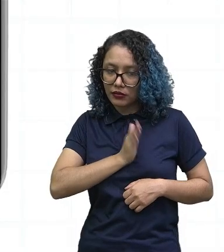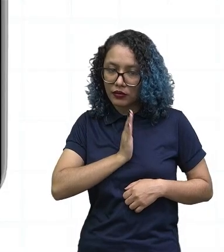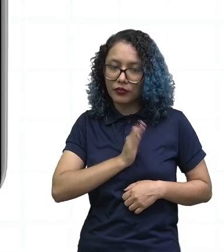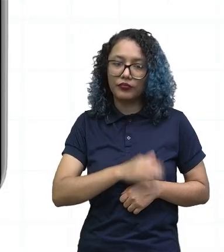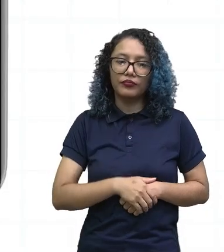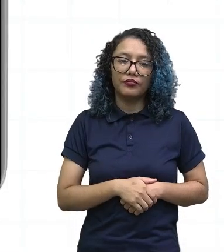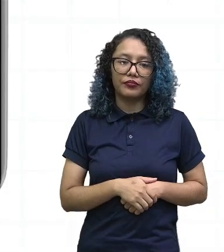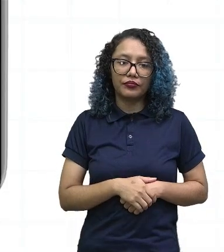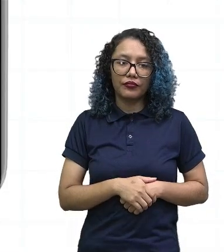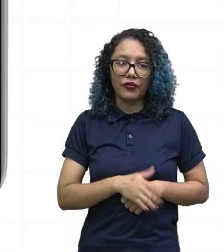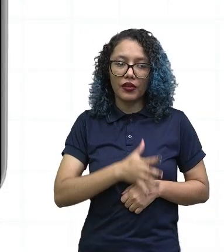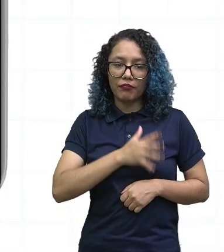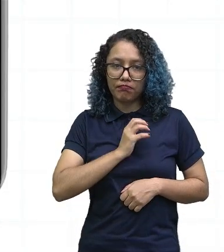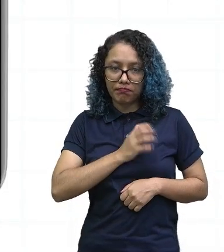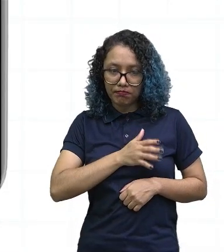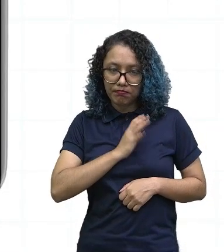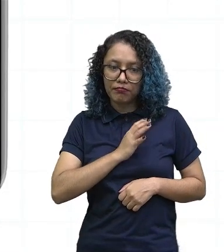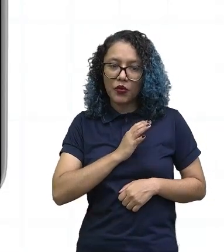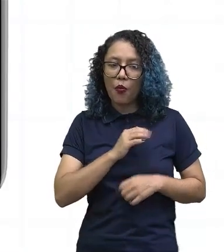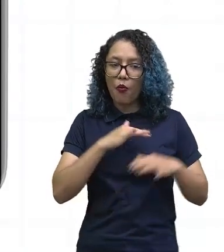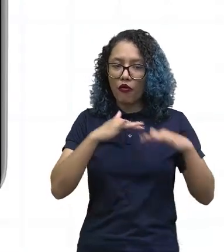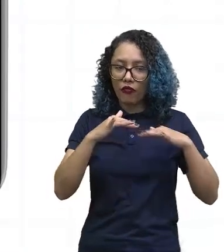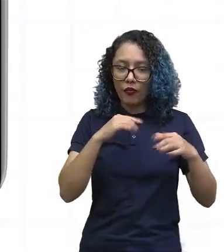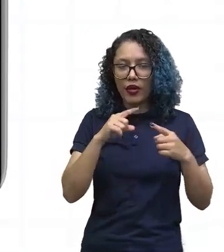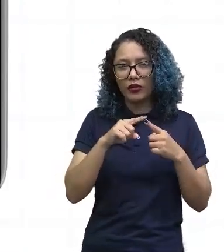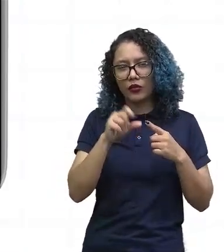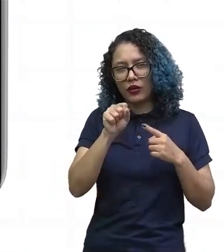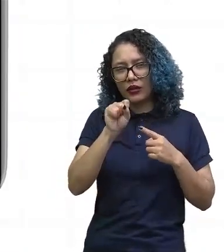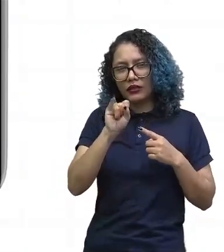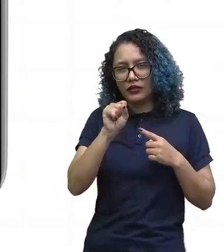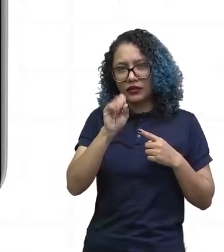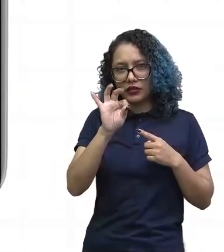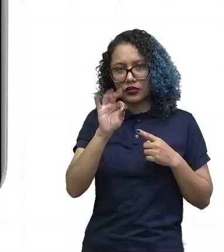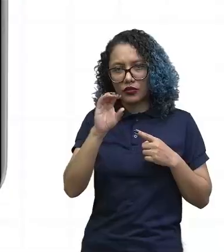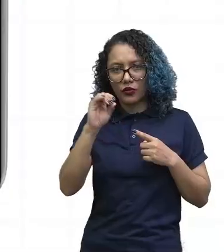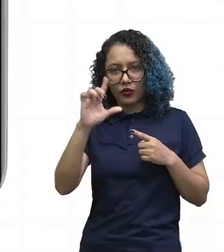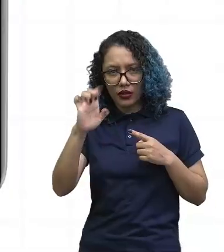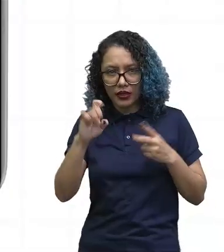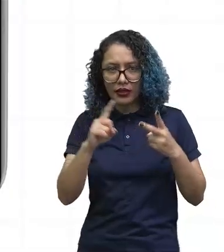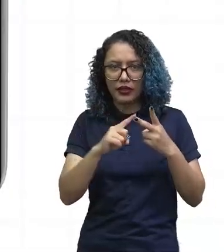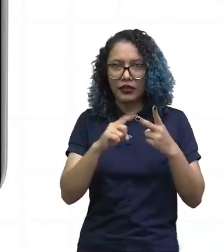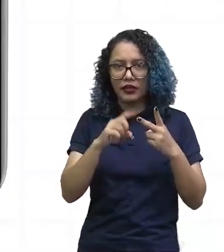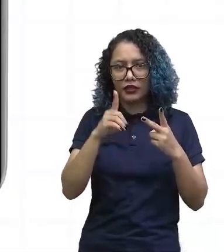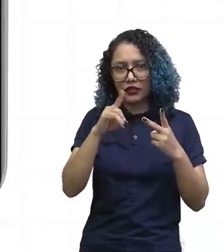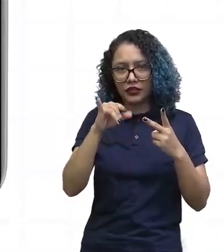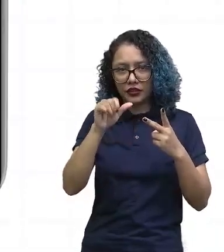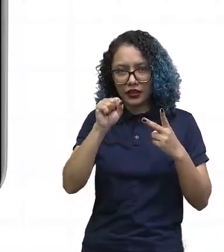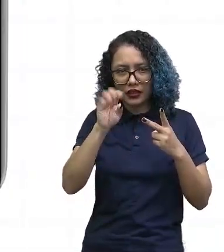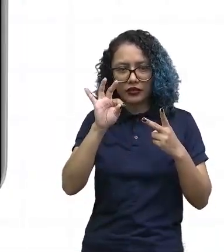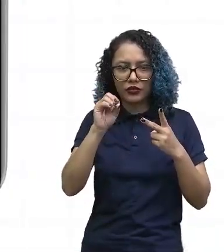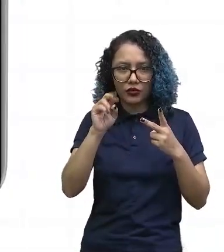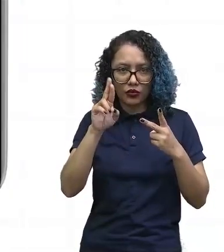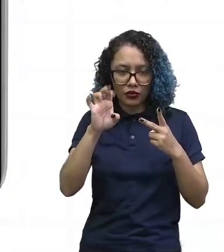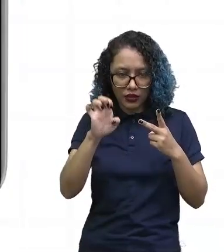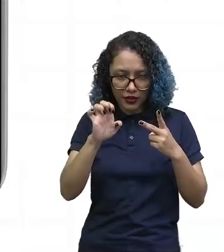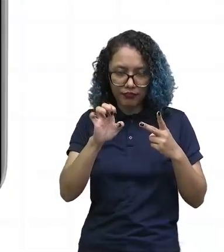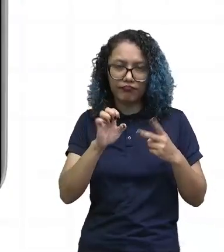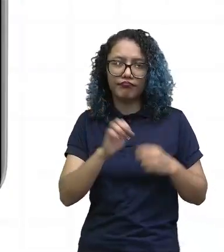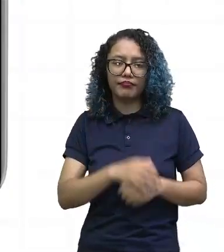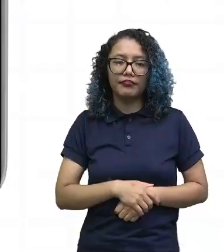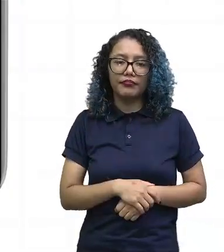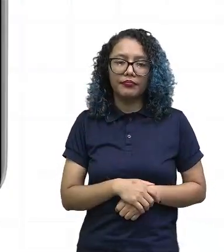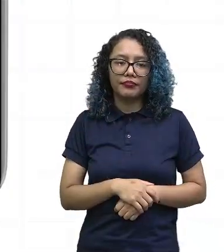ali de sístole e diástole, para que ele possa bombear esse sangue para o nosso corpo, né, levando das